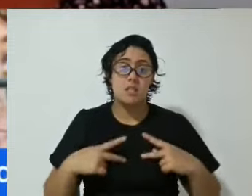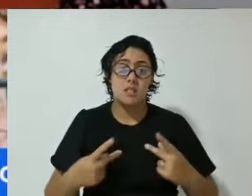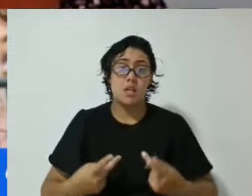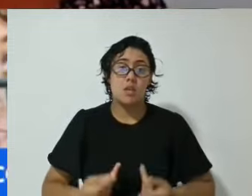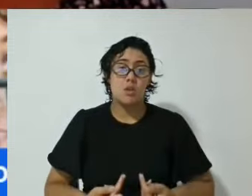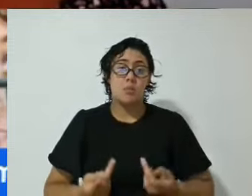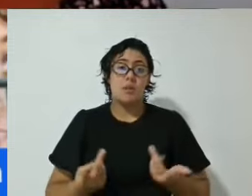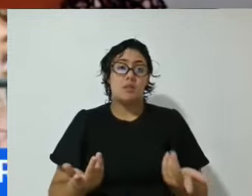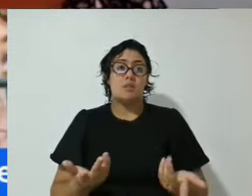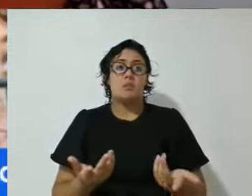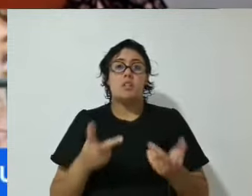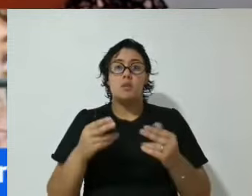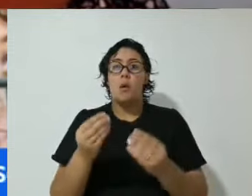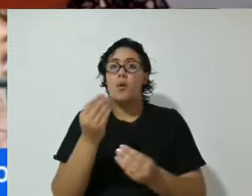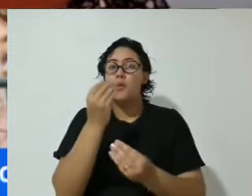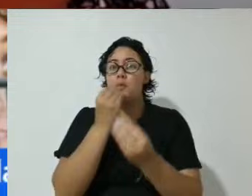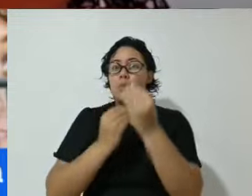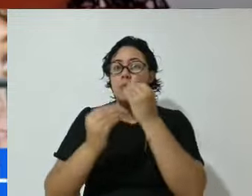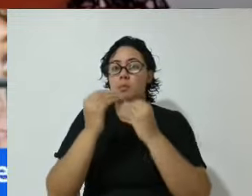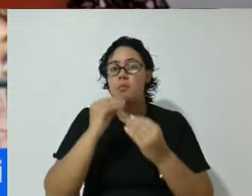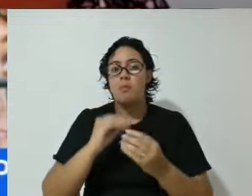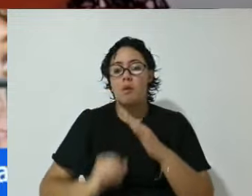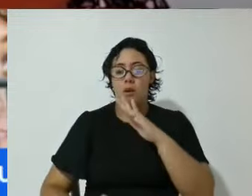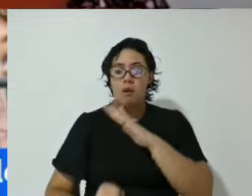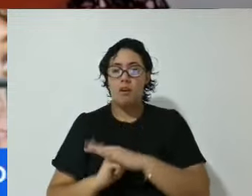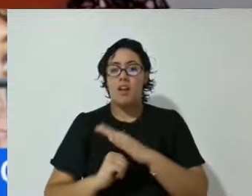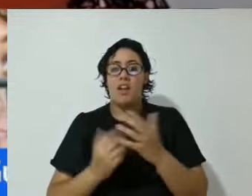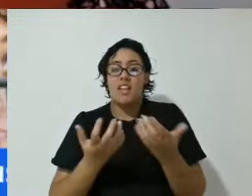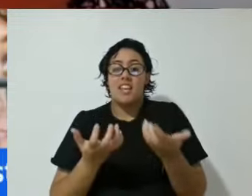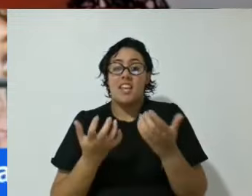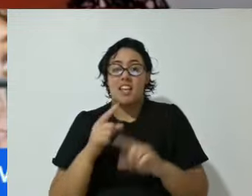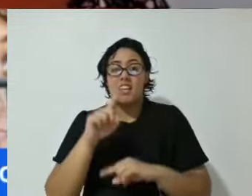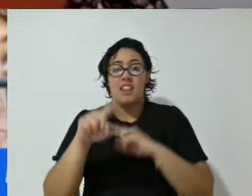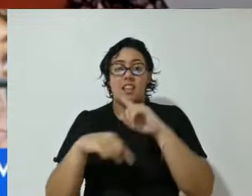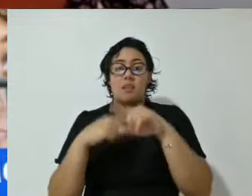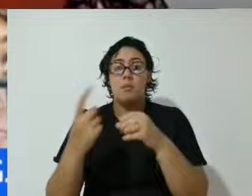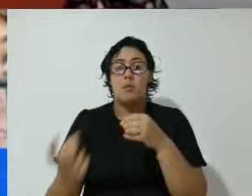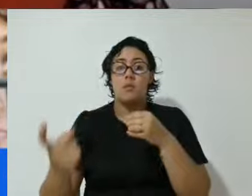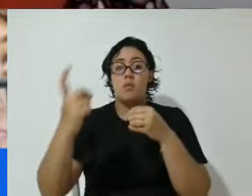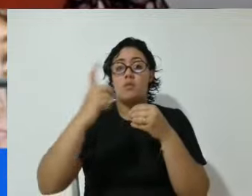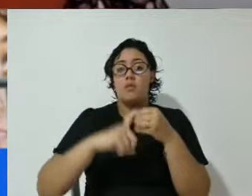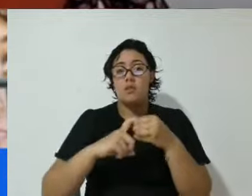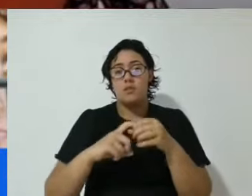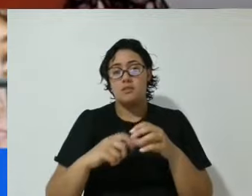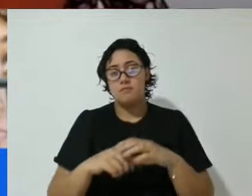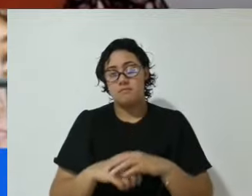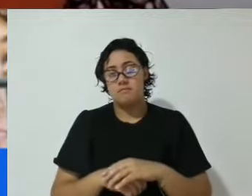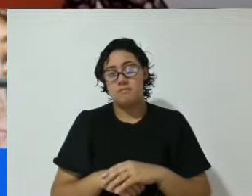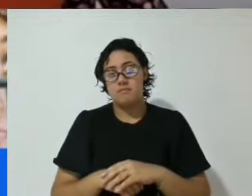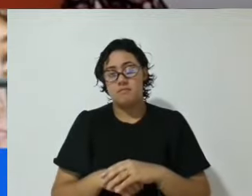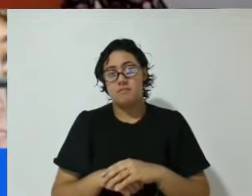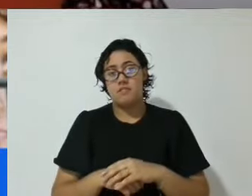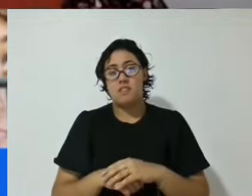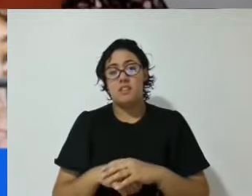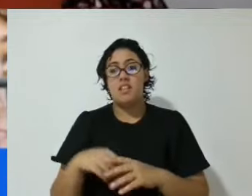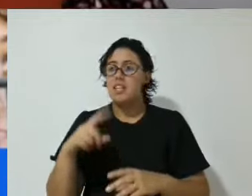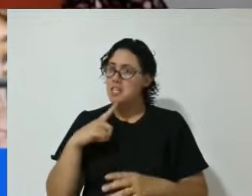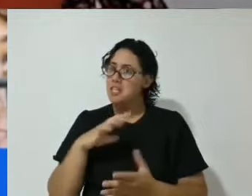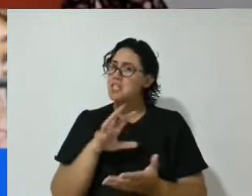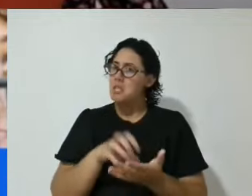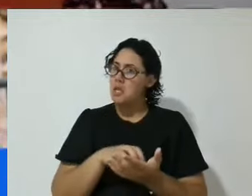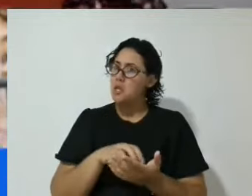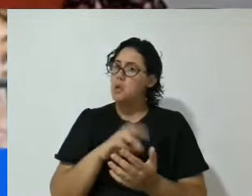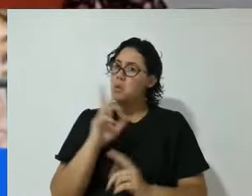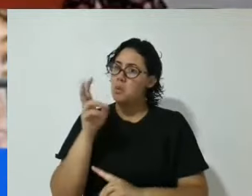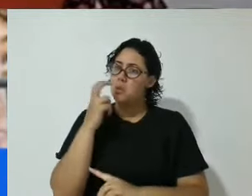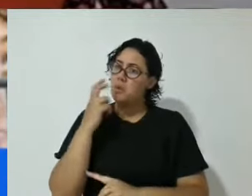nutrido, para ele querer voltar, para despertar nele esse desejo. Olha, tem um centro cultural no meu bairro, na minha cidade,